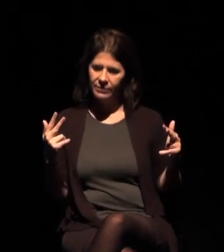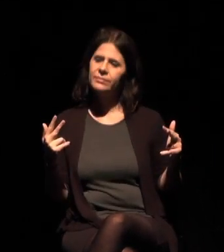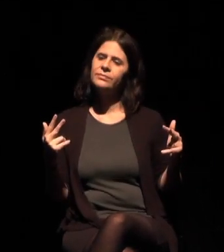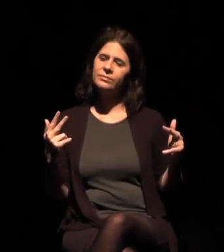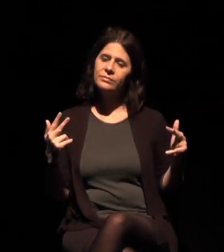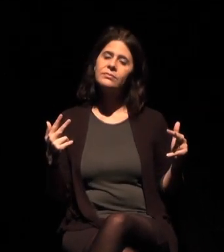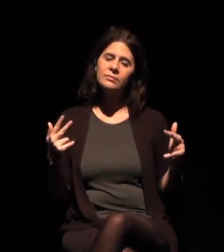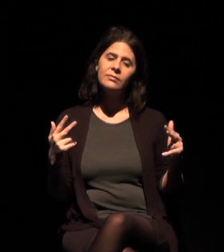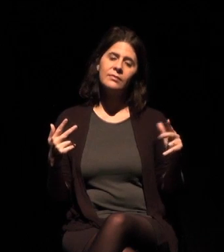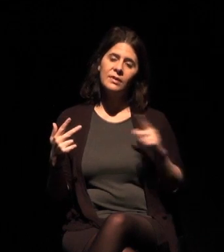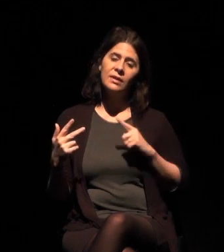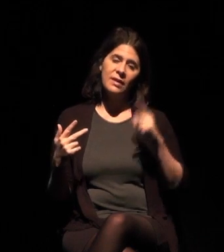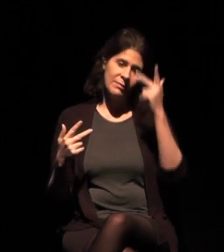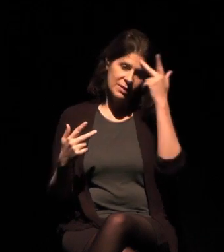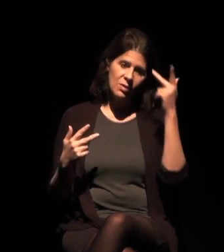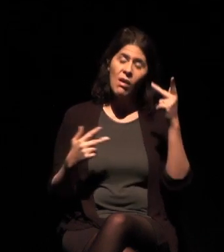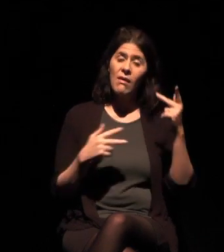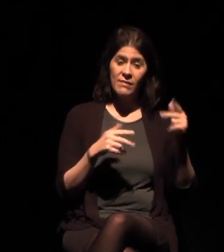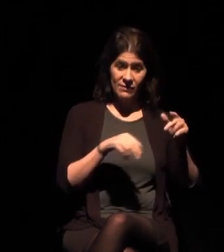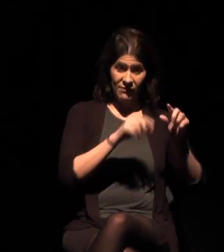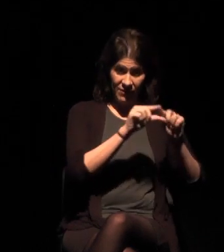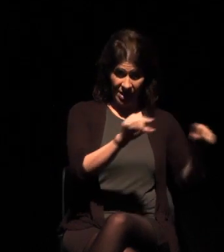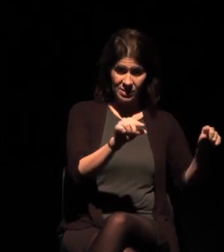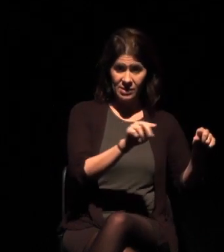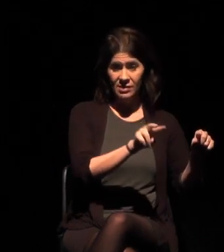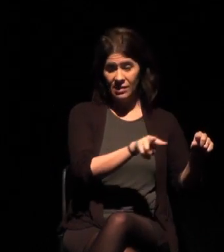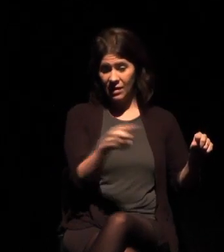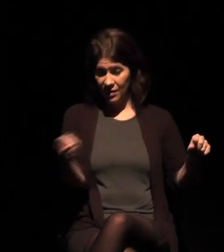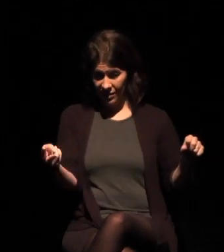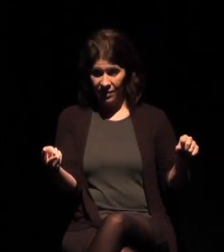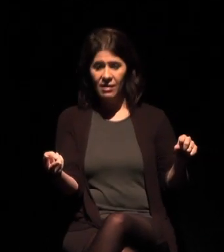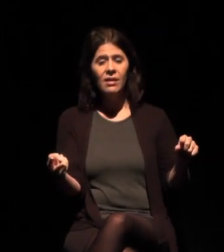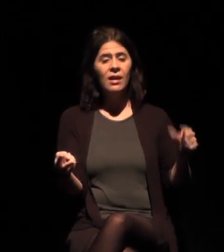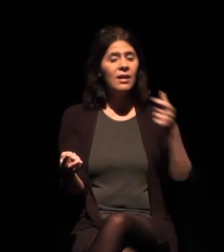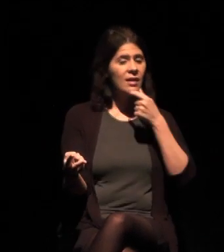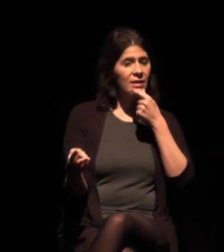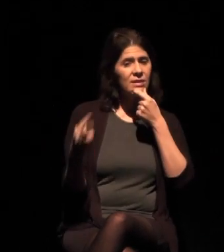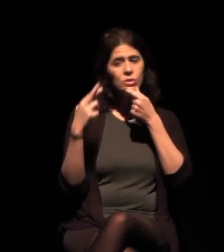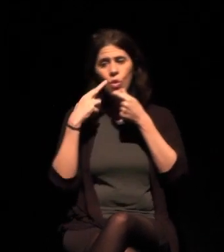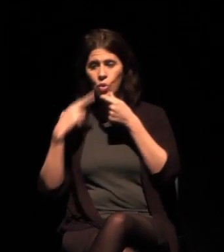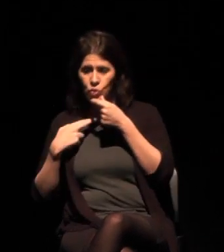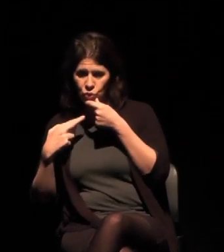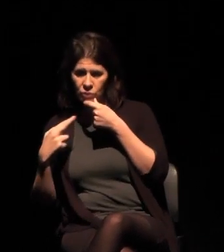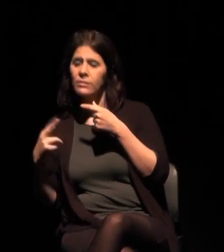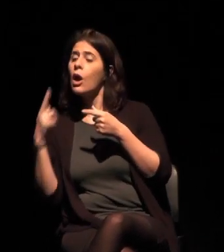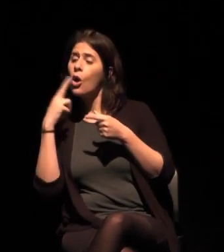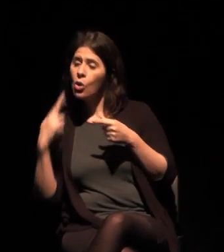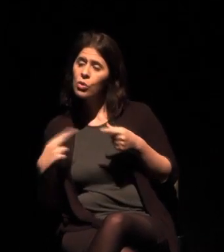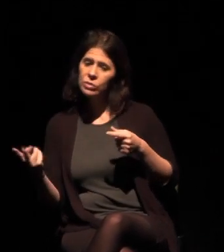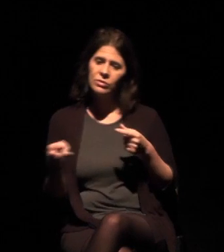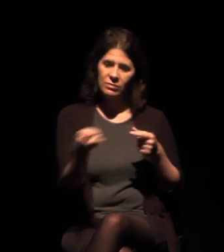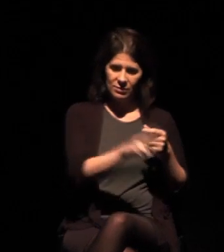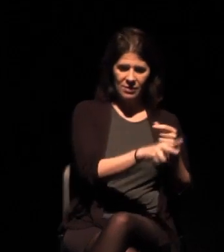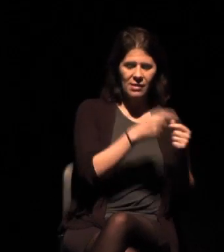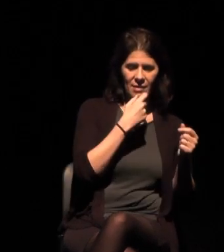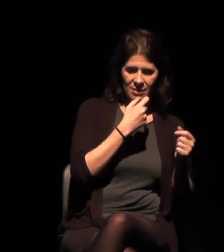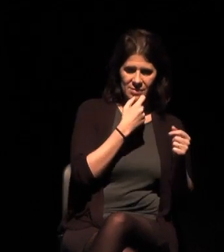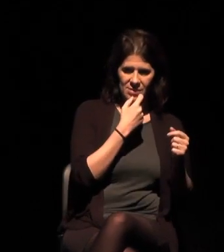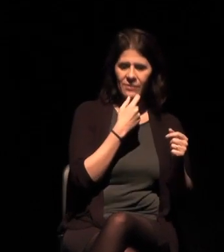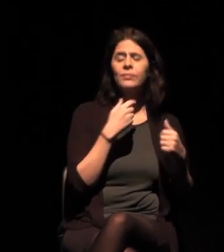passou de inglês para busca de erros para inglês ea frase é uma frase que existe em nós falamos em português que é